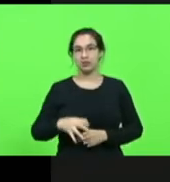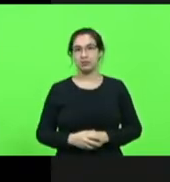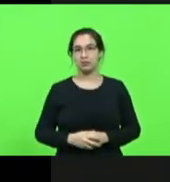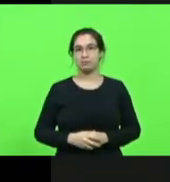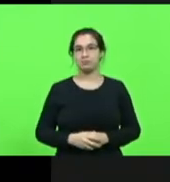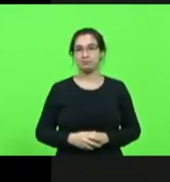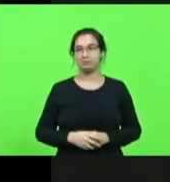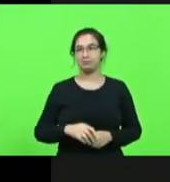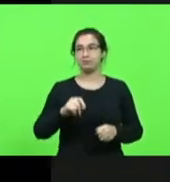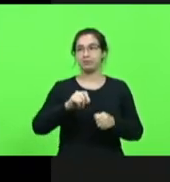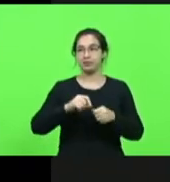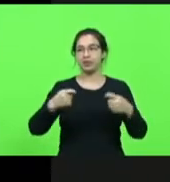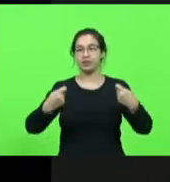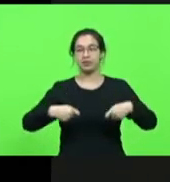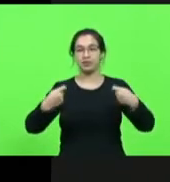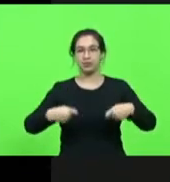que